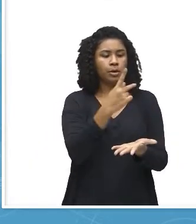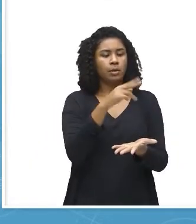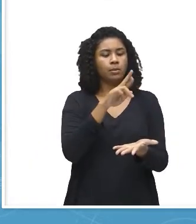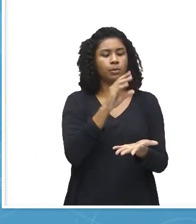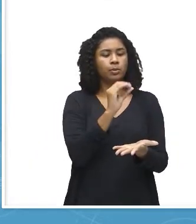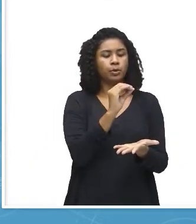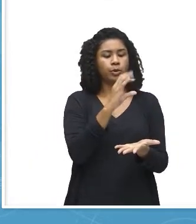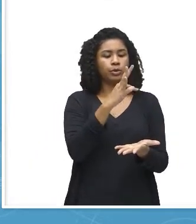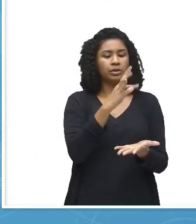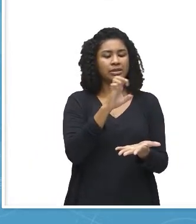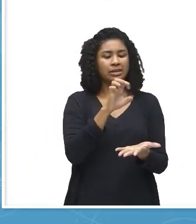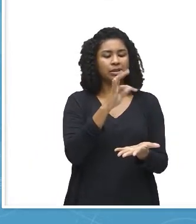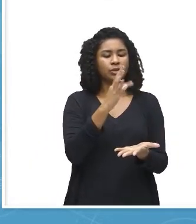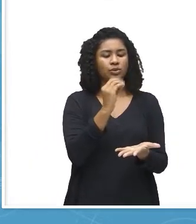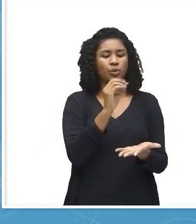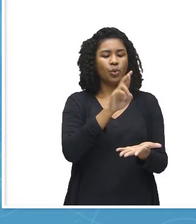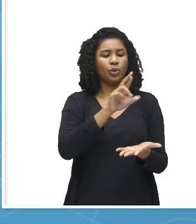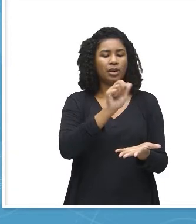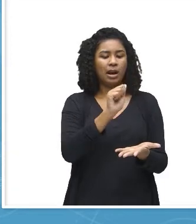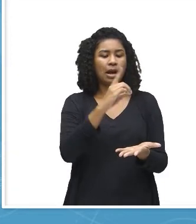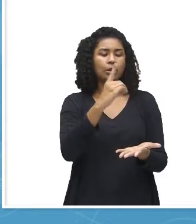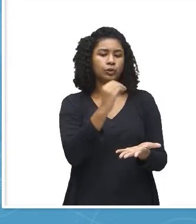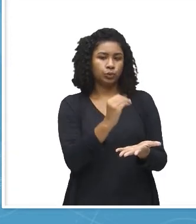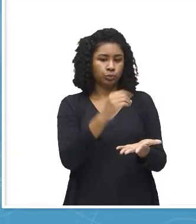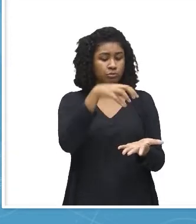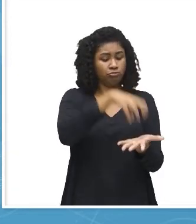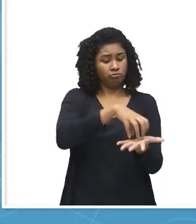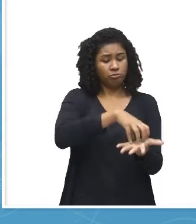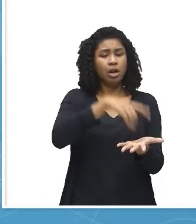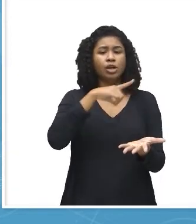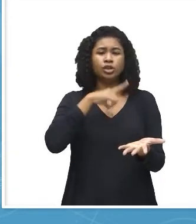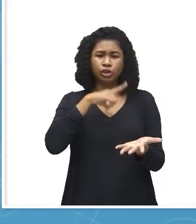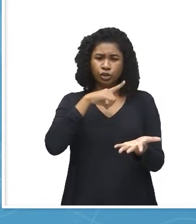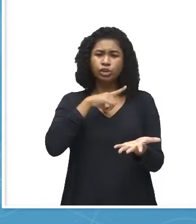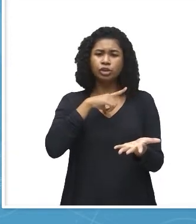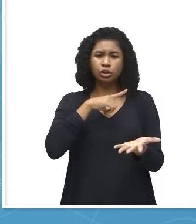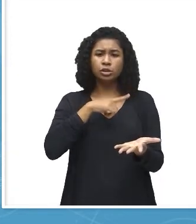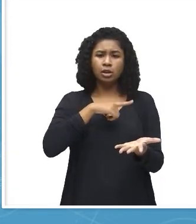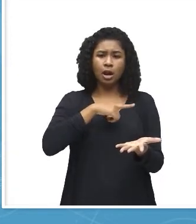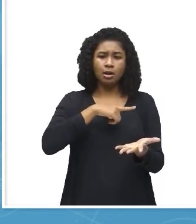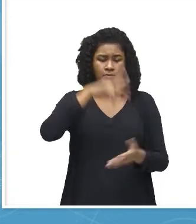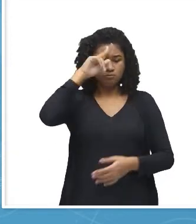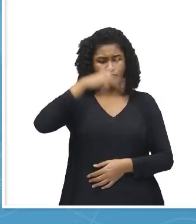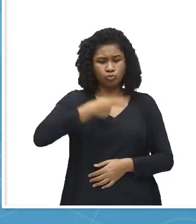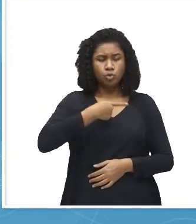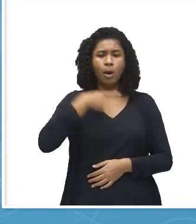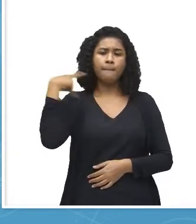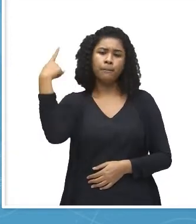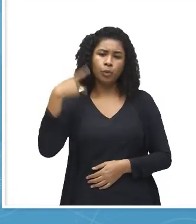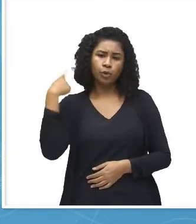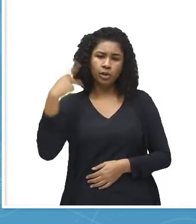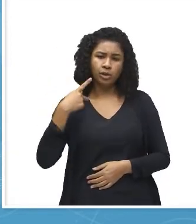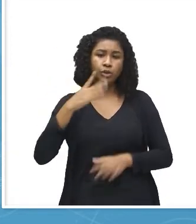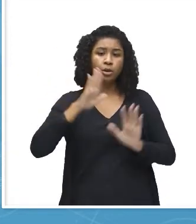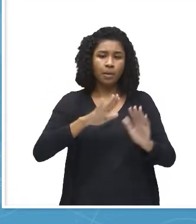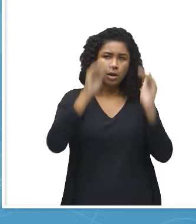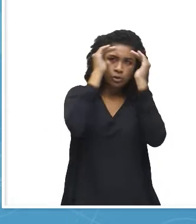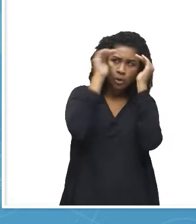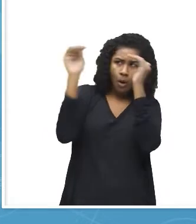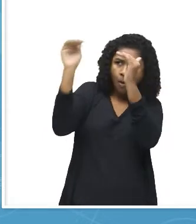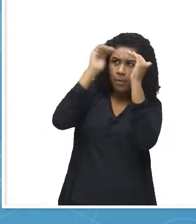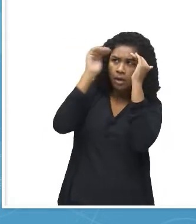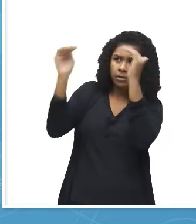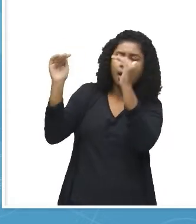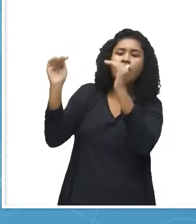a sua autonomia, entre aspas, política, mas que está subordinado diretamente a uma grande